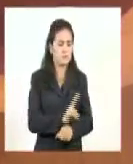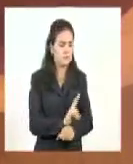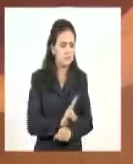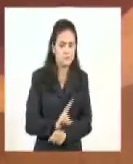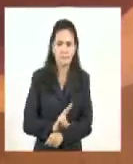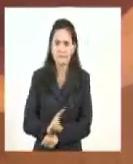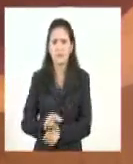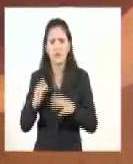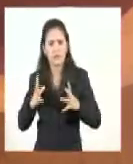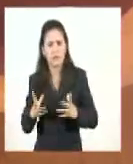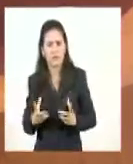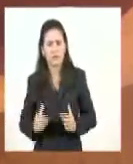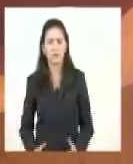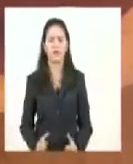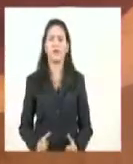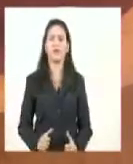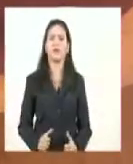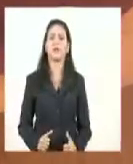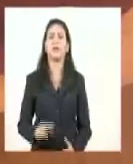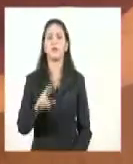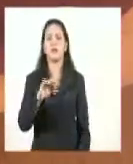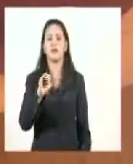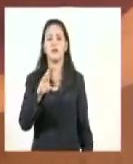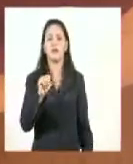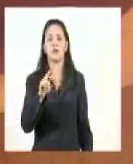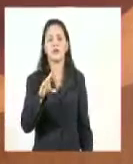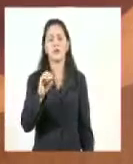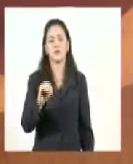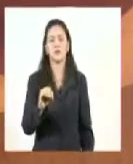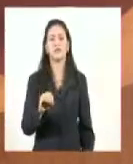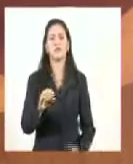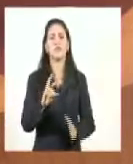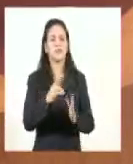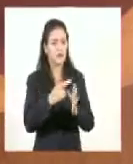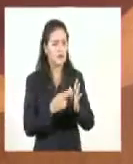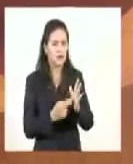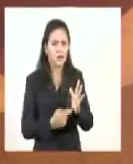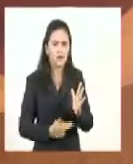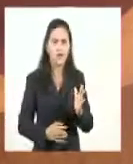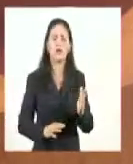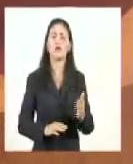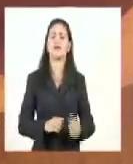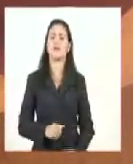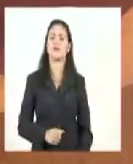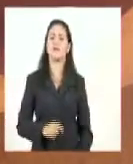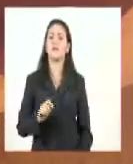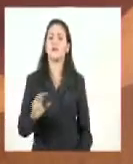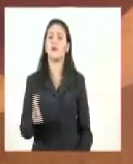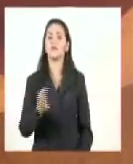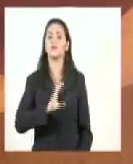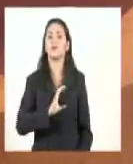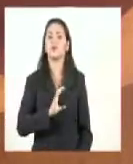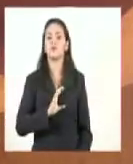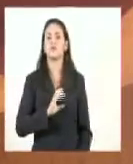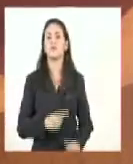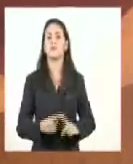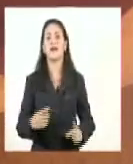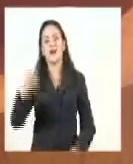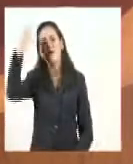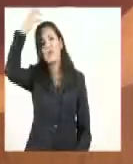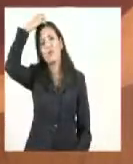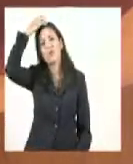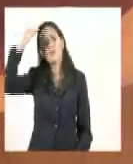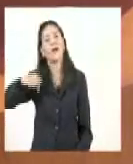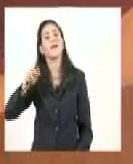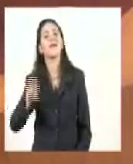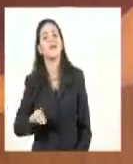Ricardo Murat, fez todo o relatório disso que está acontecendo agora em Caxias. E, pasmem, eles querem colocar a culpa em quem, deputada Adilásio? Em